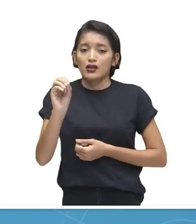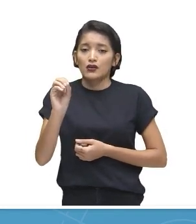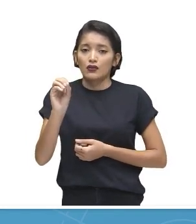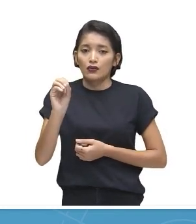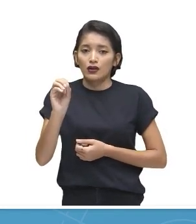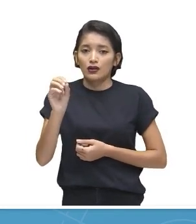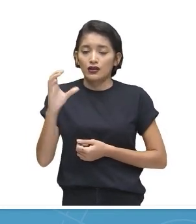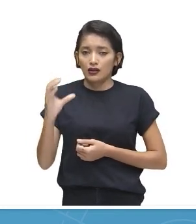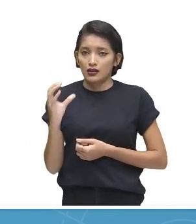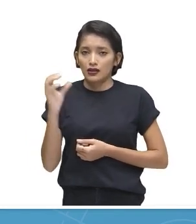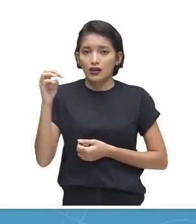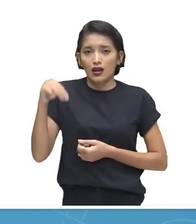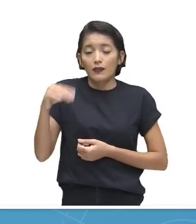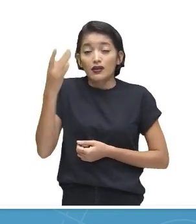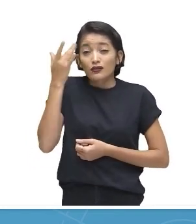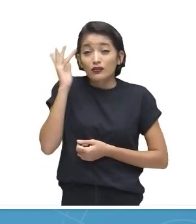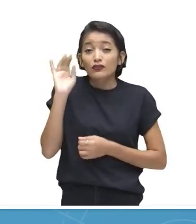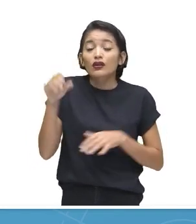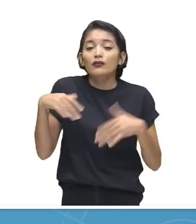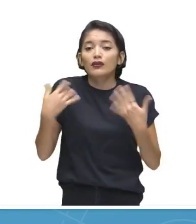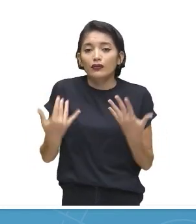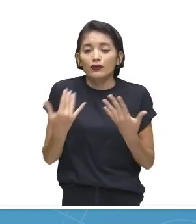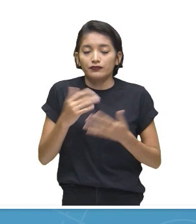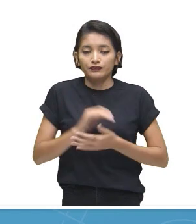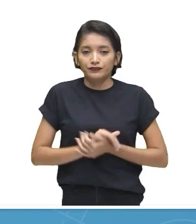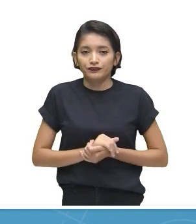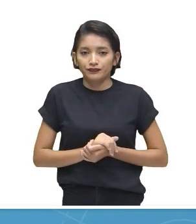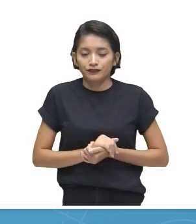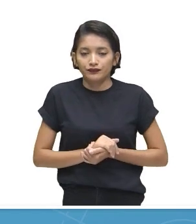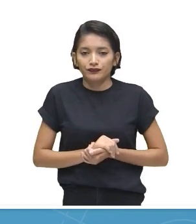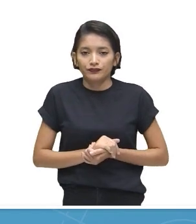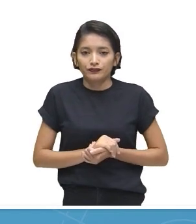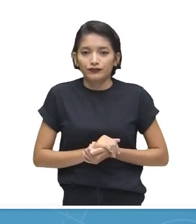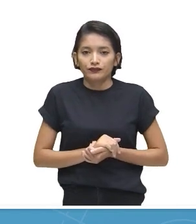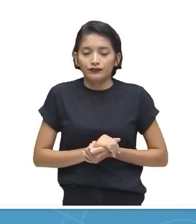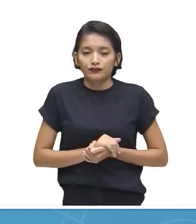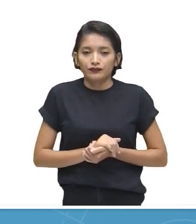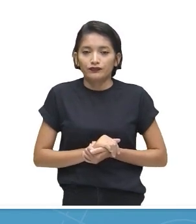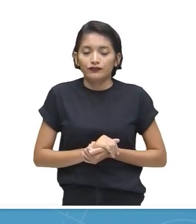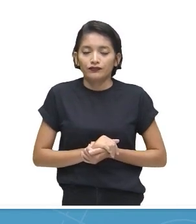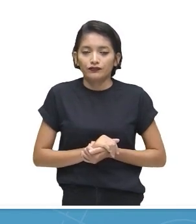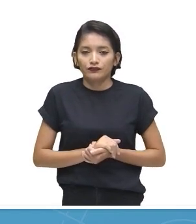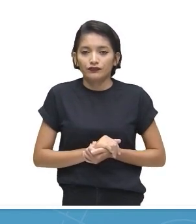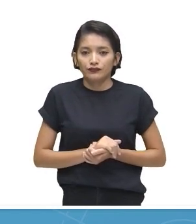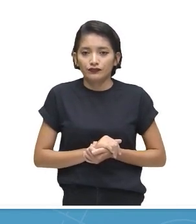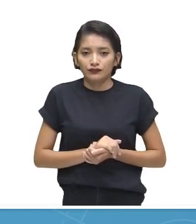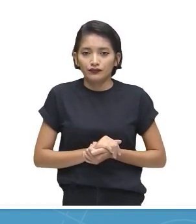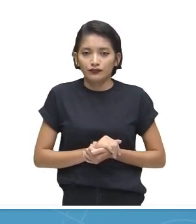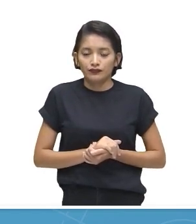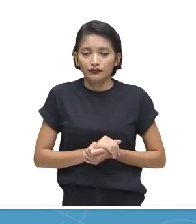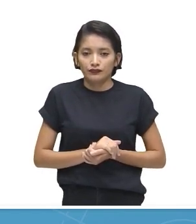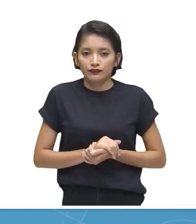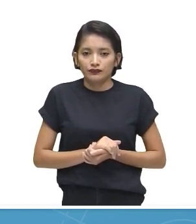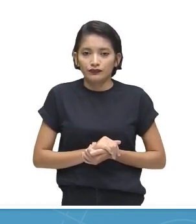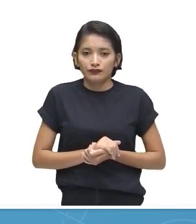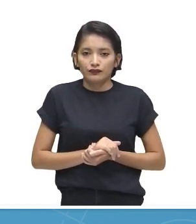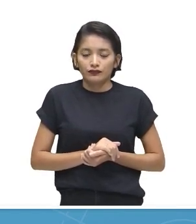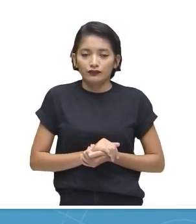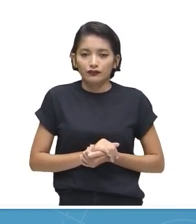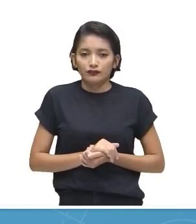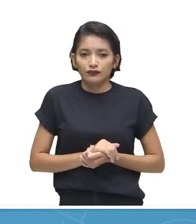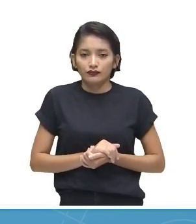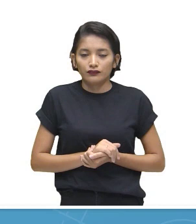pedindo, e você não sabe quanto é. Então, coloca o x e faz ali o cruzamento, né? Faz essa multiplicação